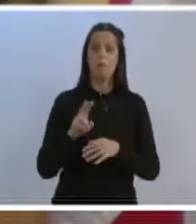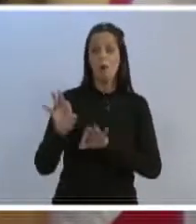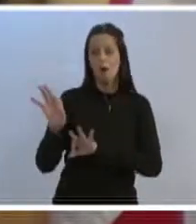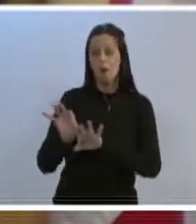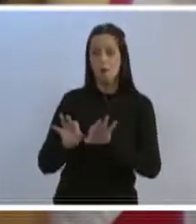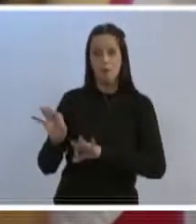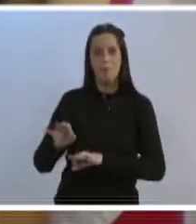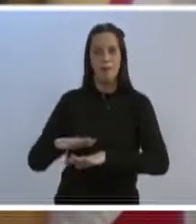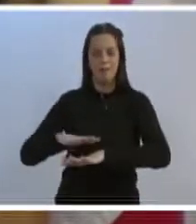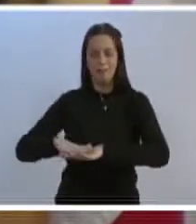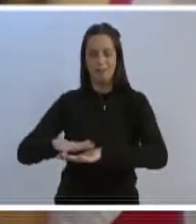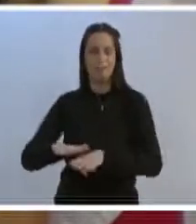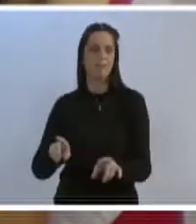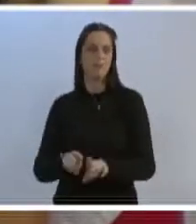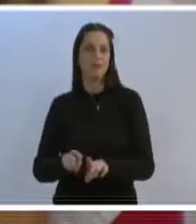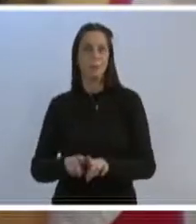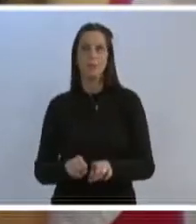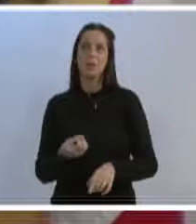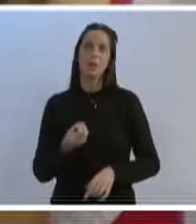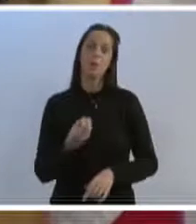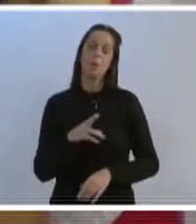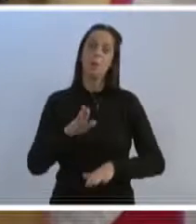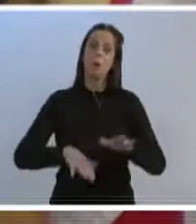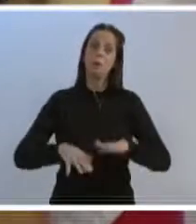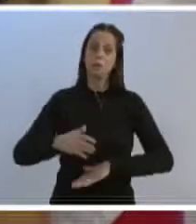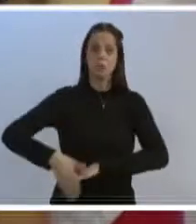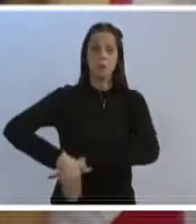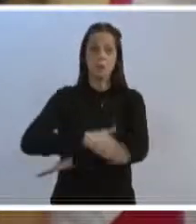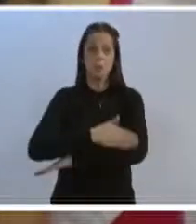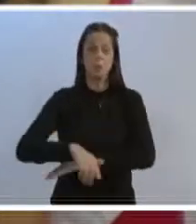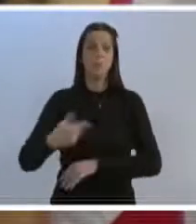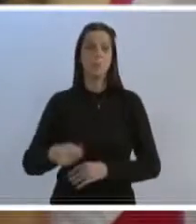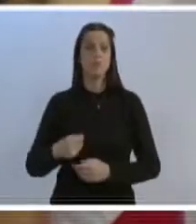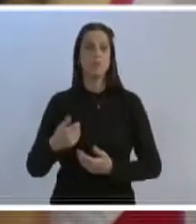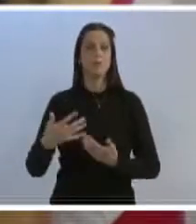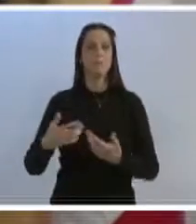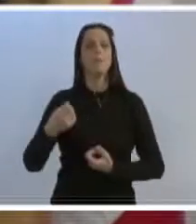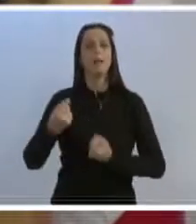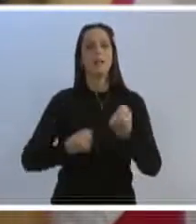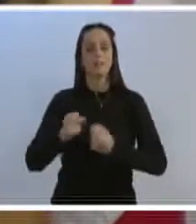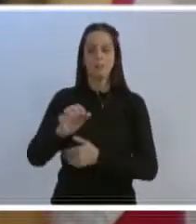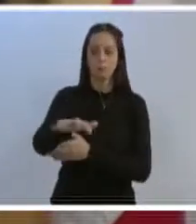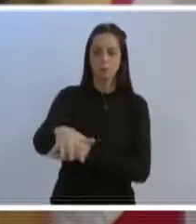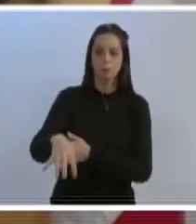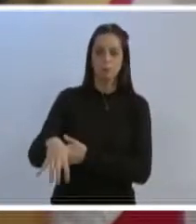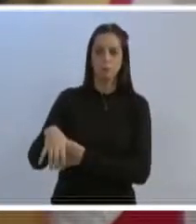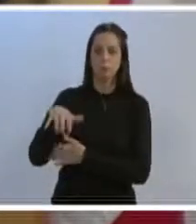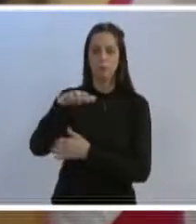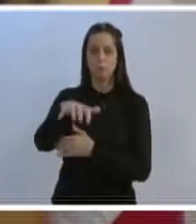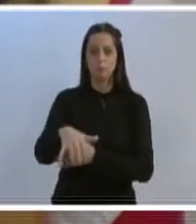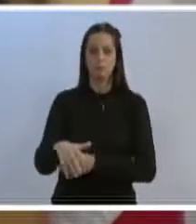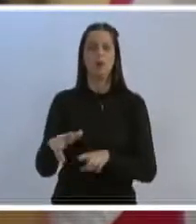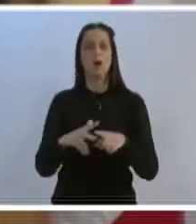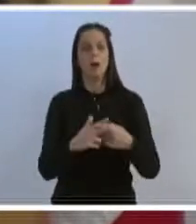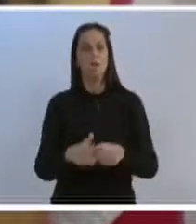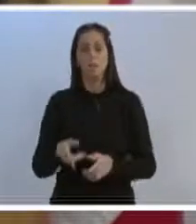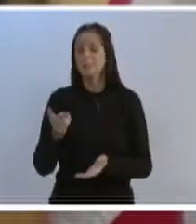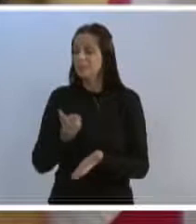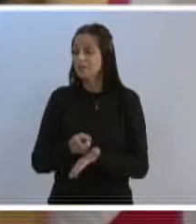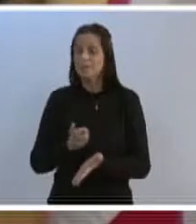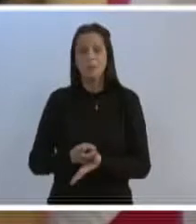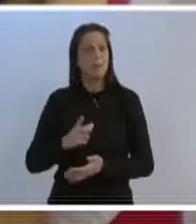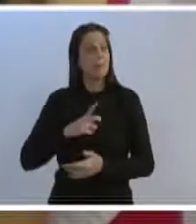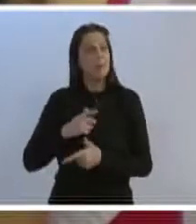ou seja também patrola macadame sempre temos as demandas